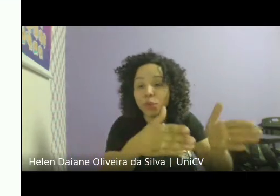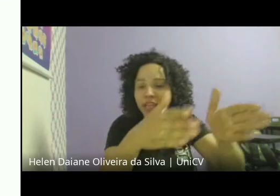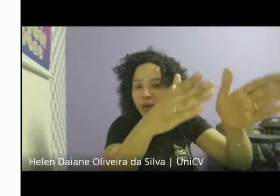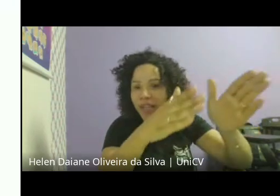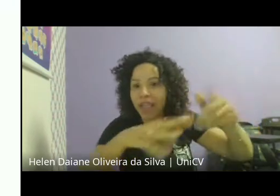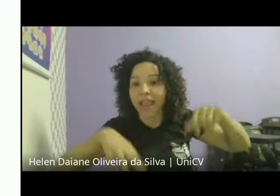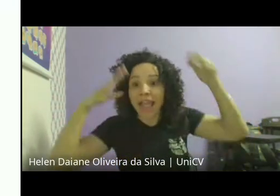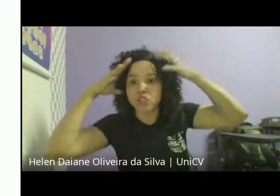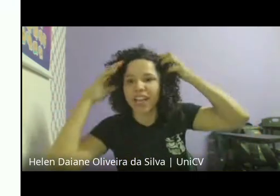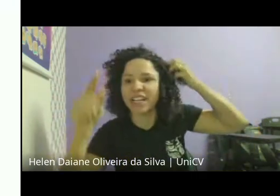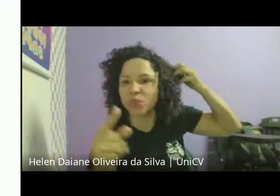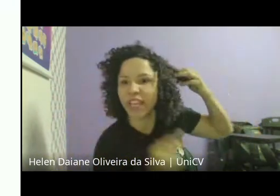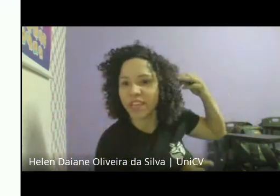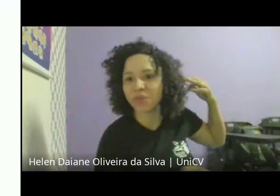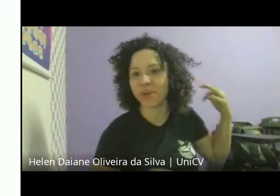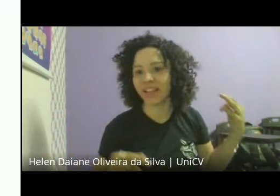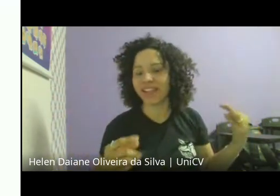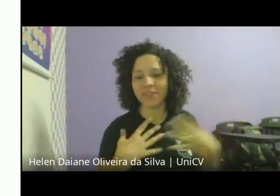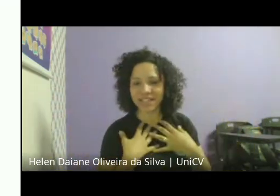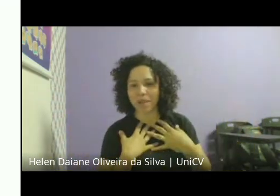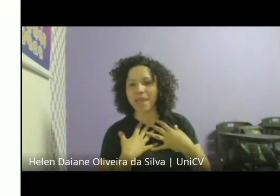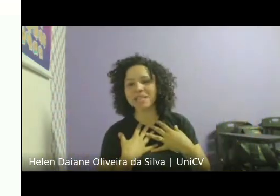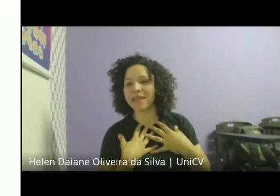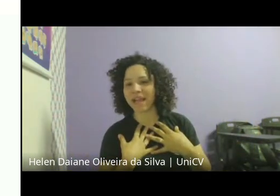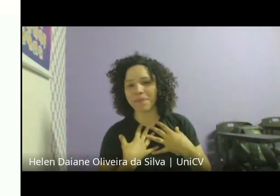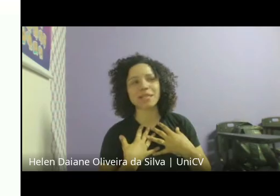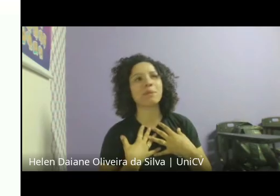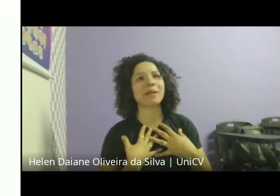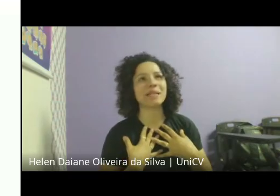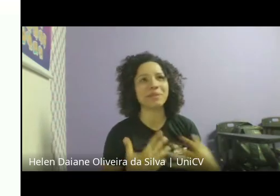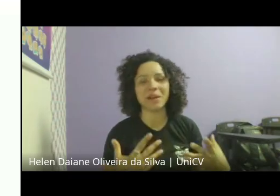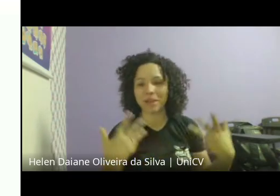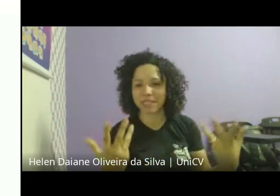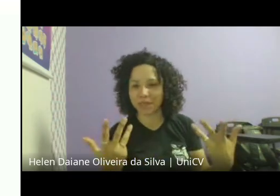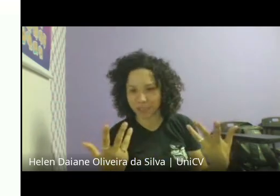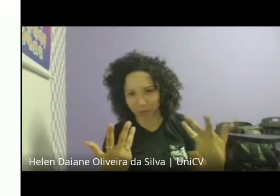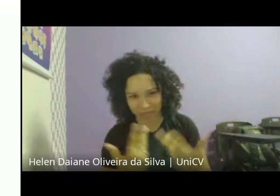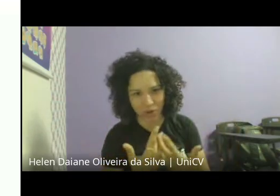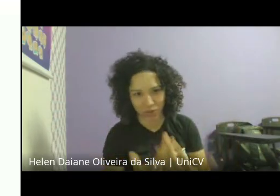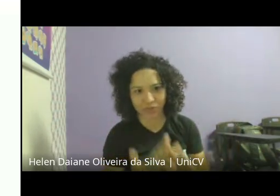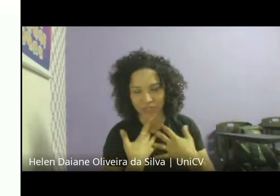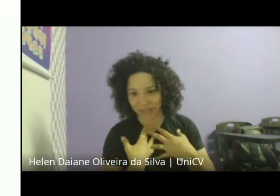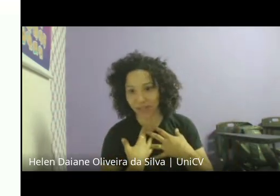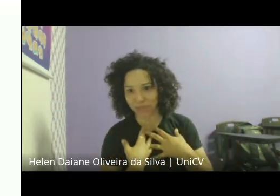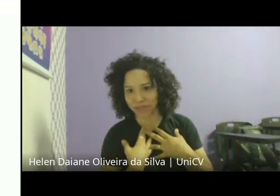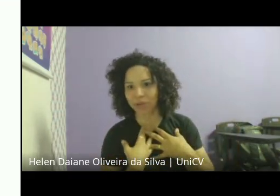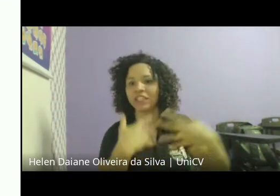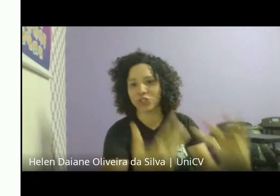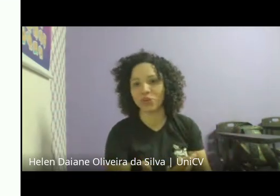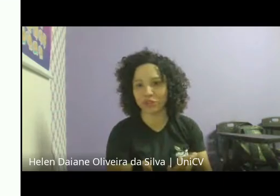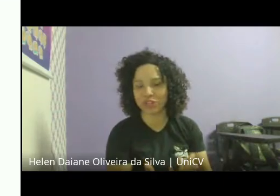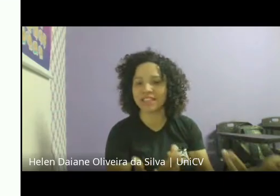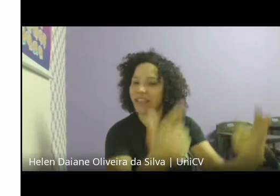e do rio ali, jogaram eles no rio. Então, assim, a mesma percepção e a mesma resposta que nós ouvintes damos,